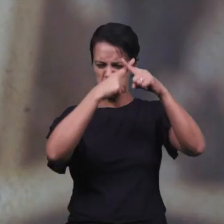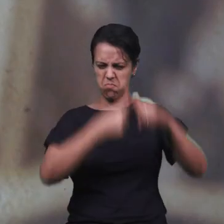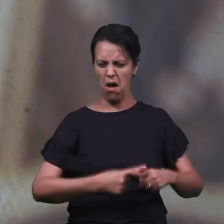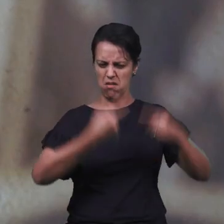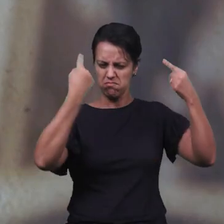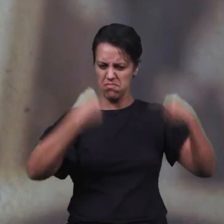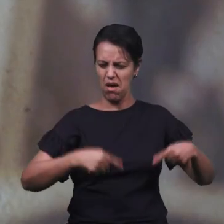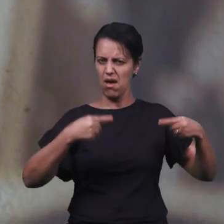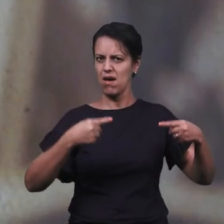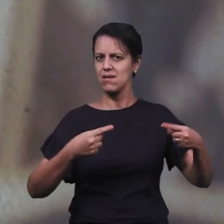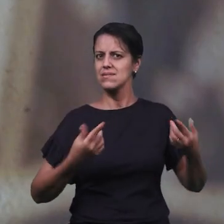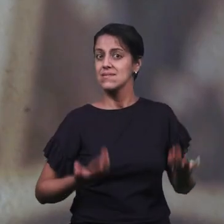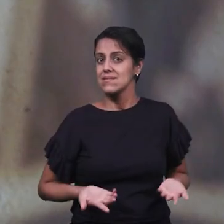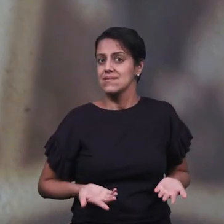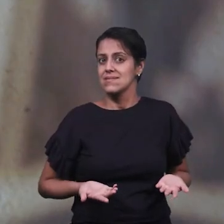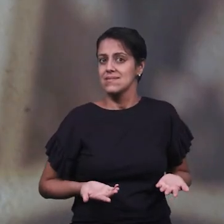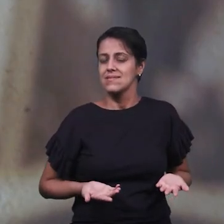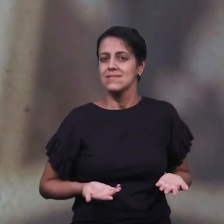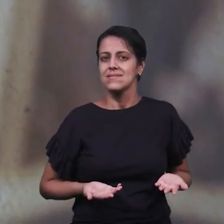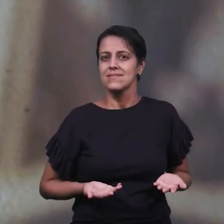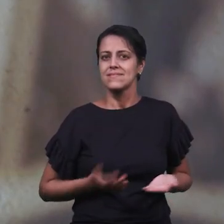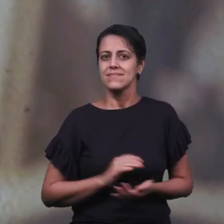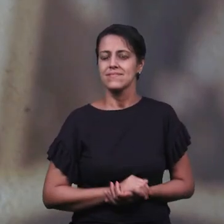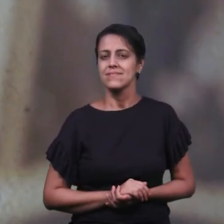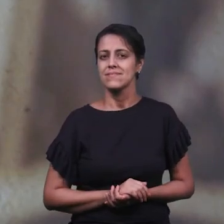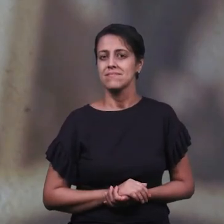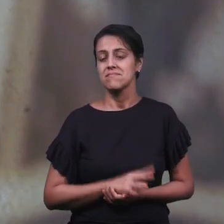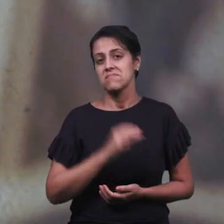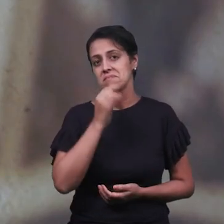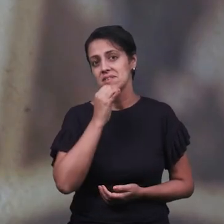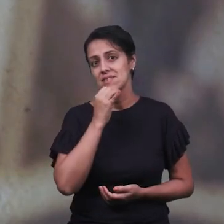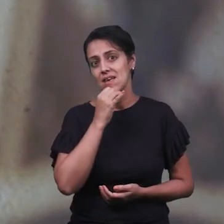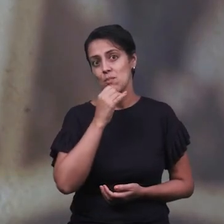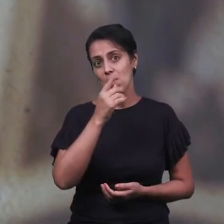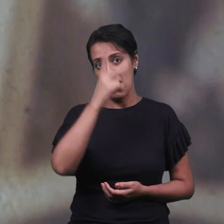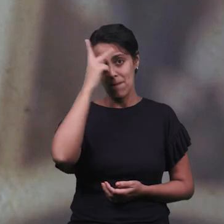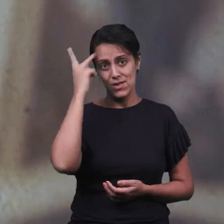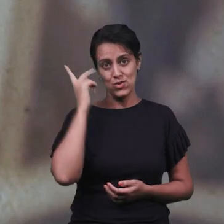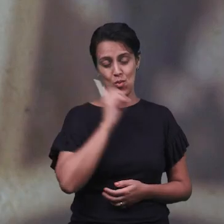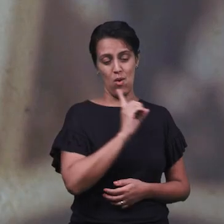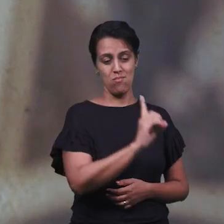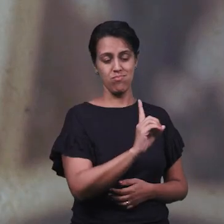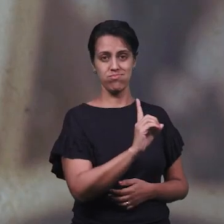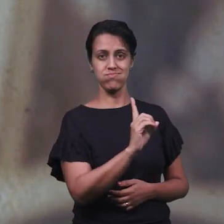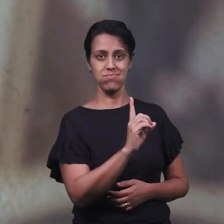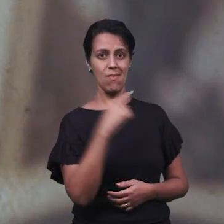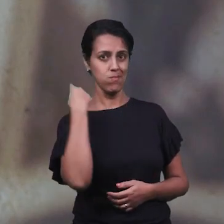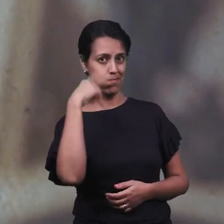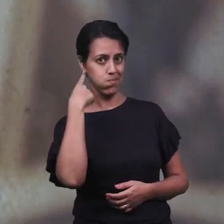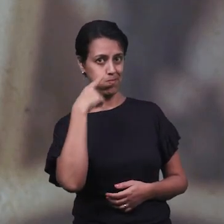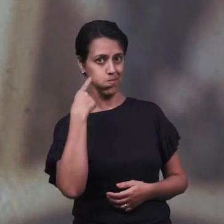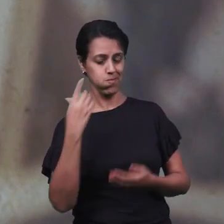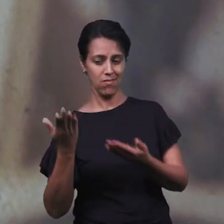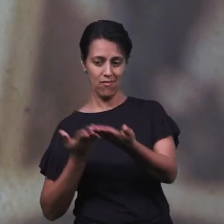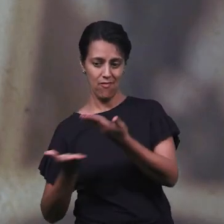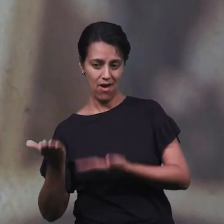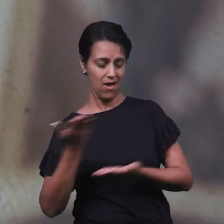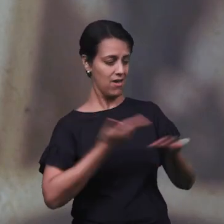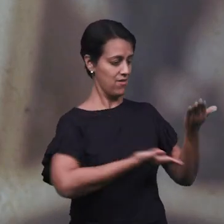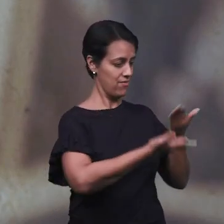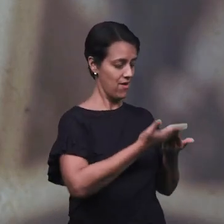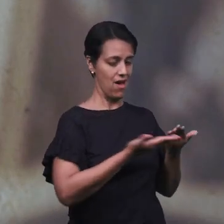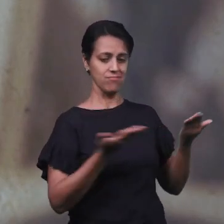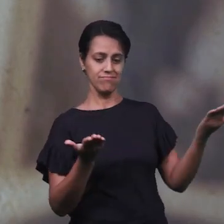mais difícil, né? Embora você tenha ali a figura do mediador, do conciliador, que vai estar ali, de